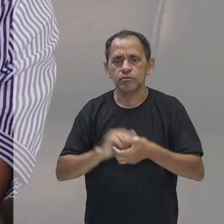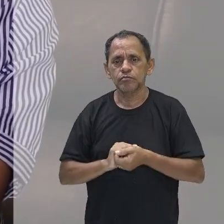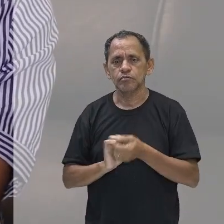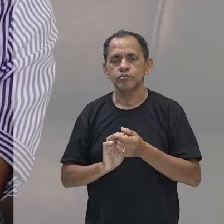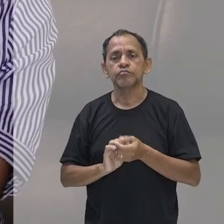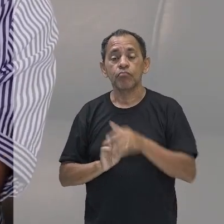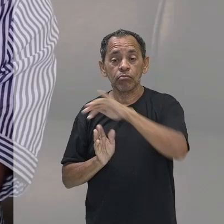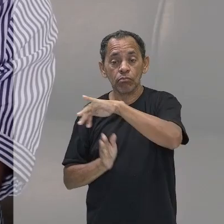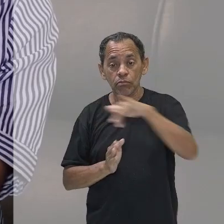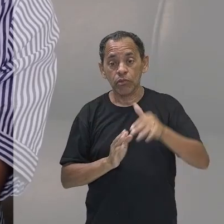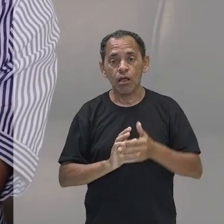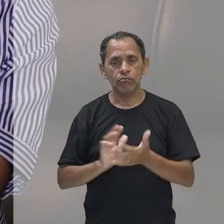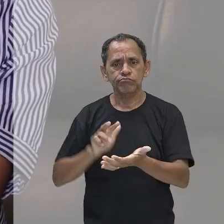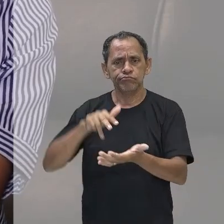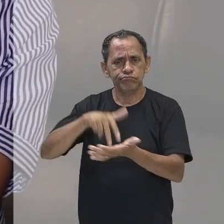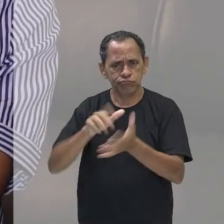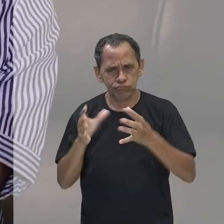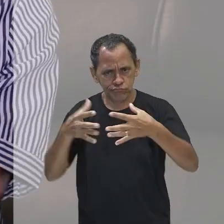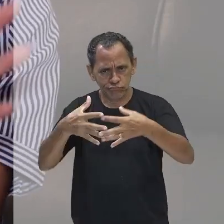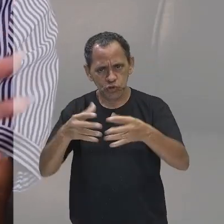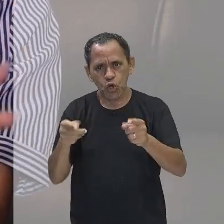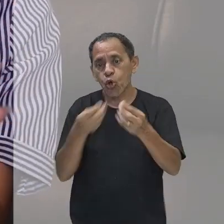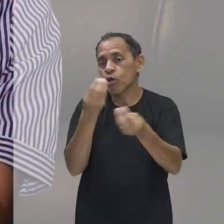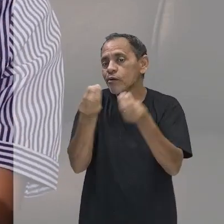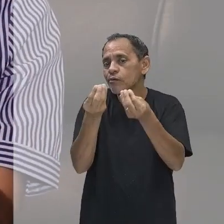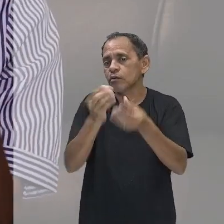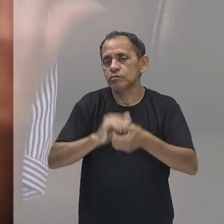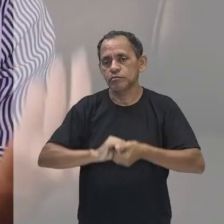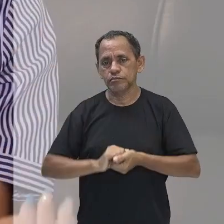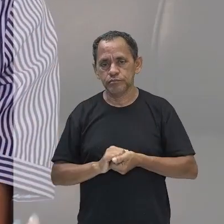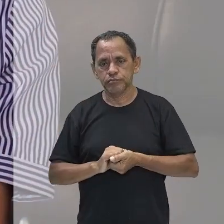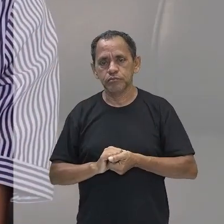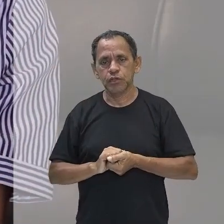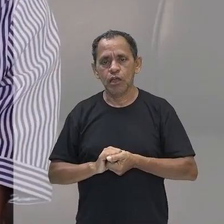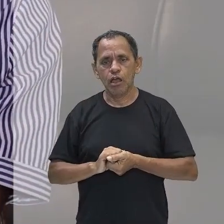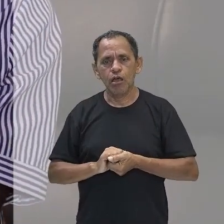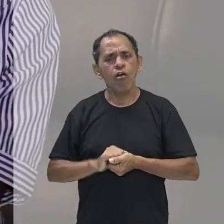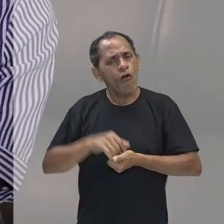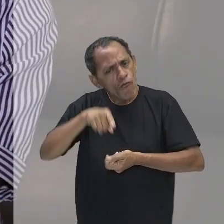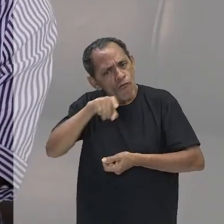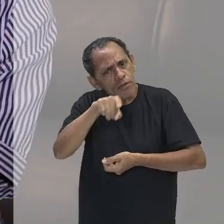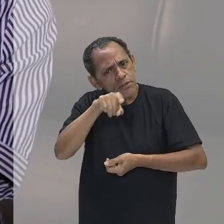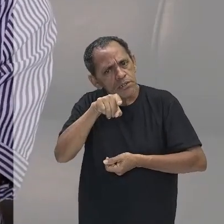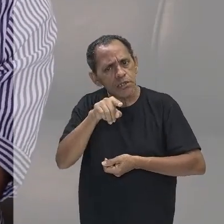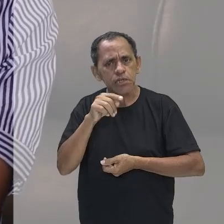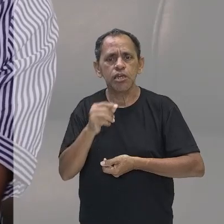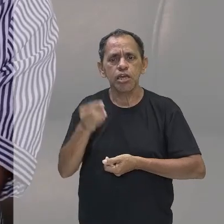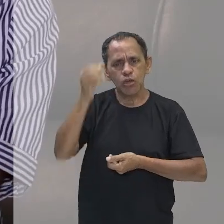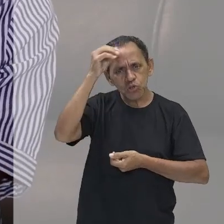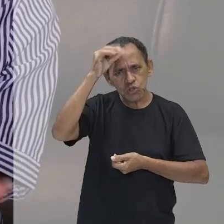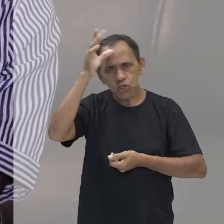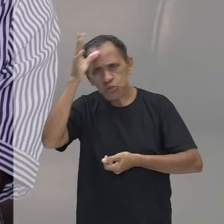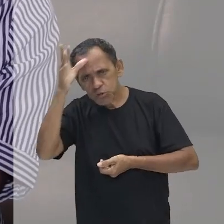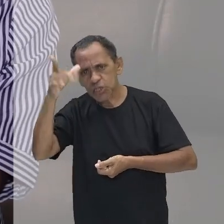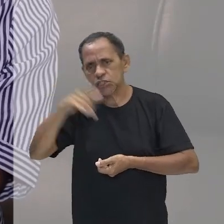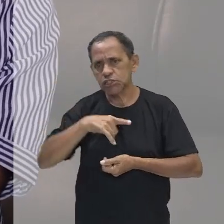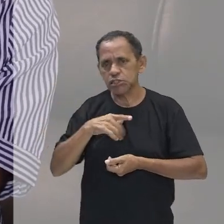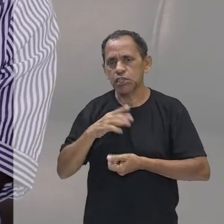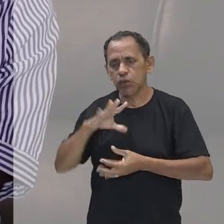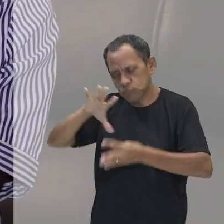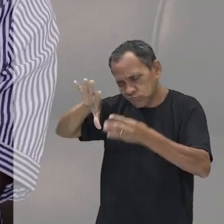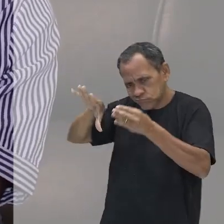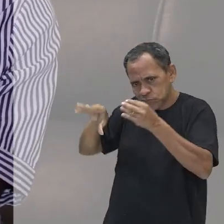sobre protagonismo coletivo, é quando você, com esses conhecimentos que eu falei ainda há pouco, você